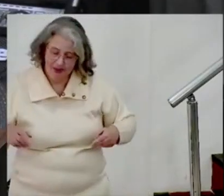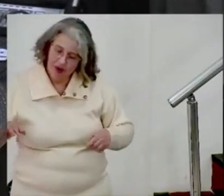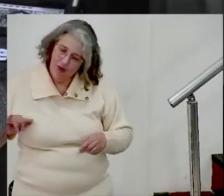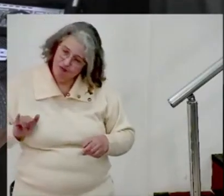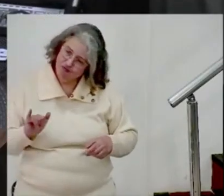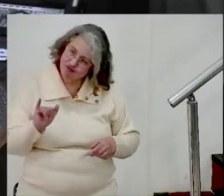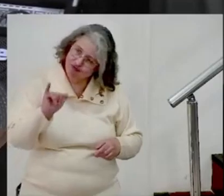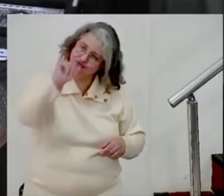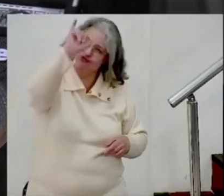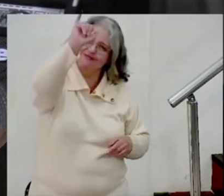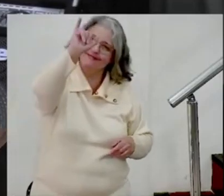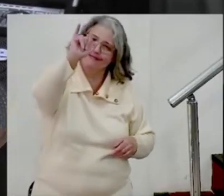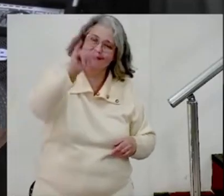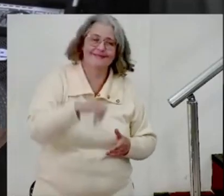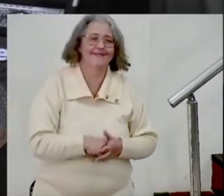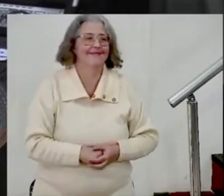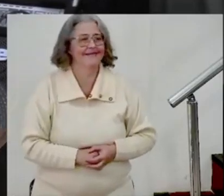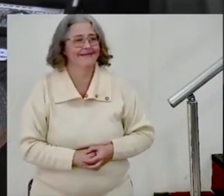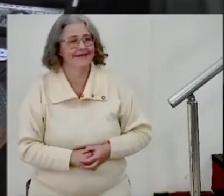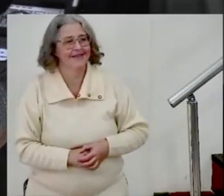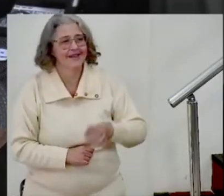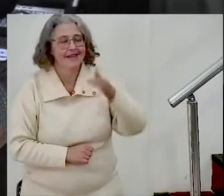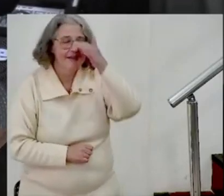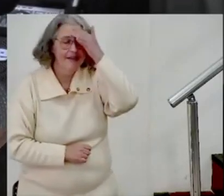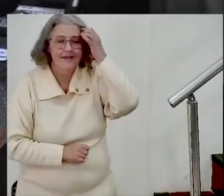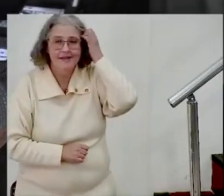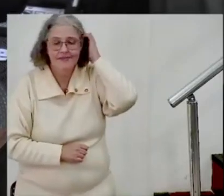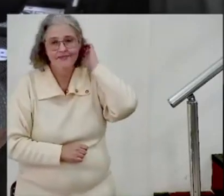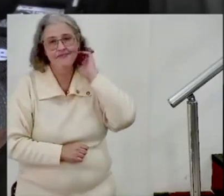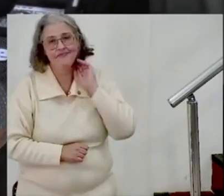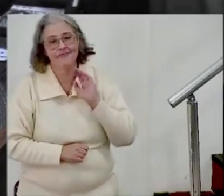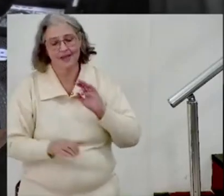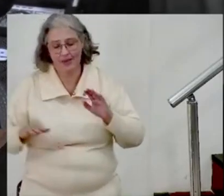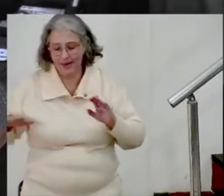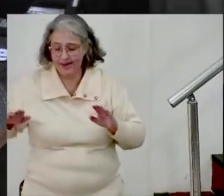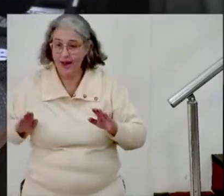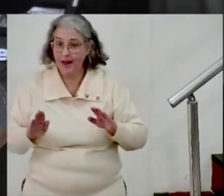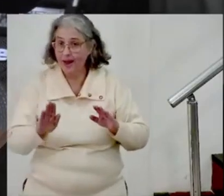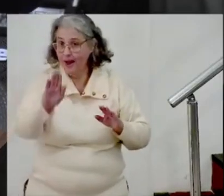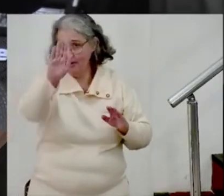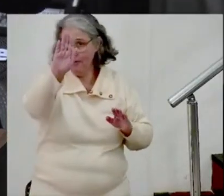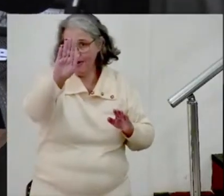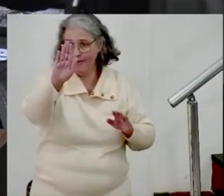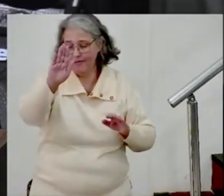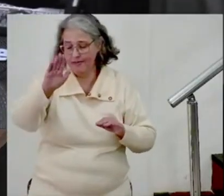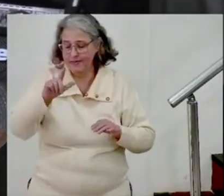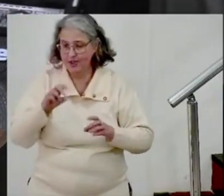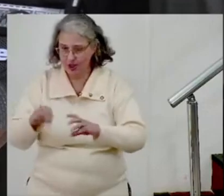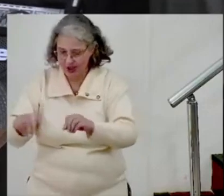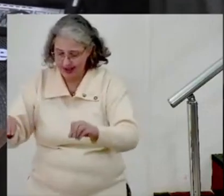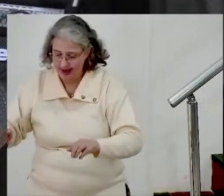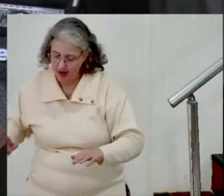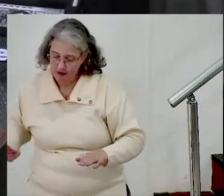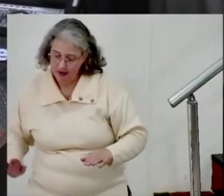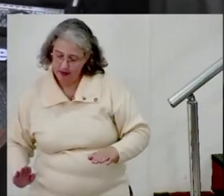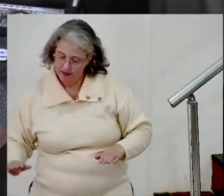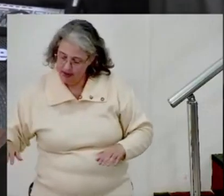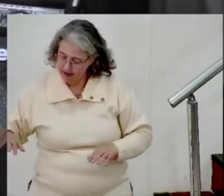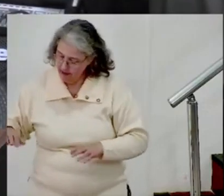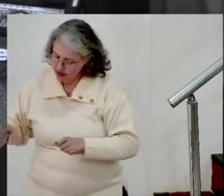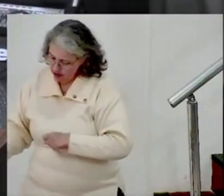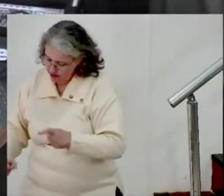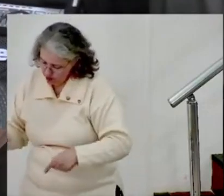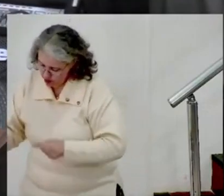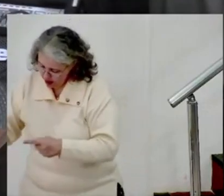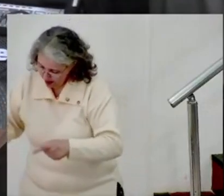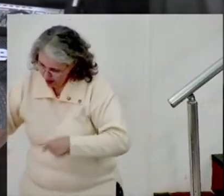Entendeu? Então tem tranqueira na Bíblia, significa essa rampa de terra. E é um incômodo, não é? É uma pedra no sapato. Você fala assim, logo, logo isso